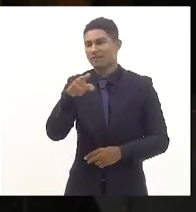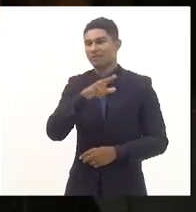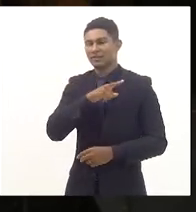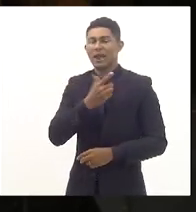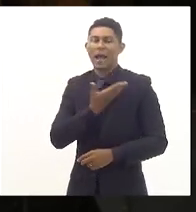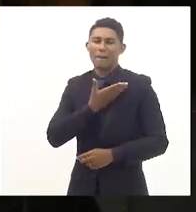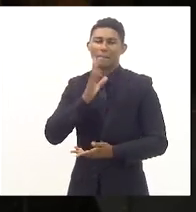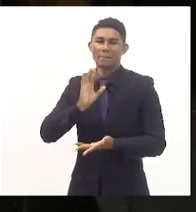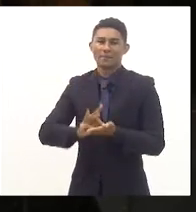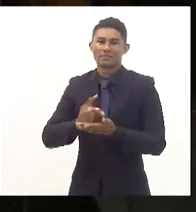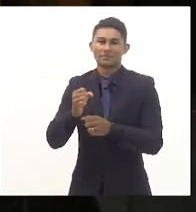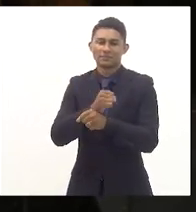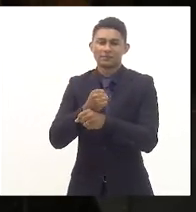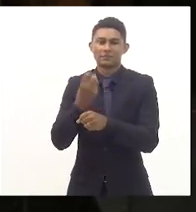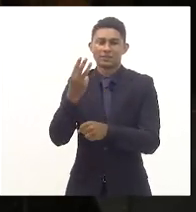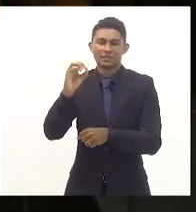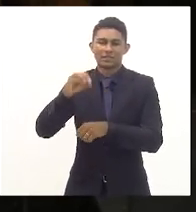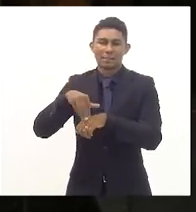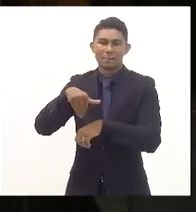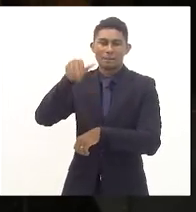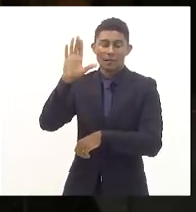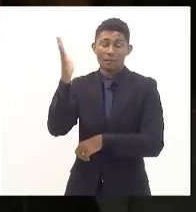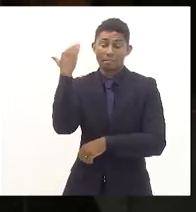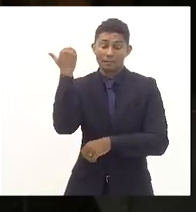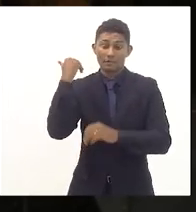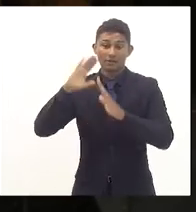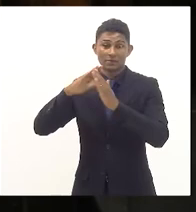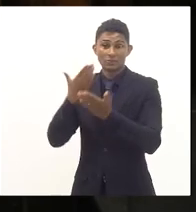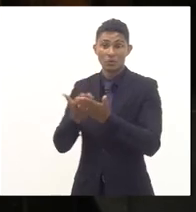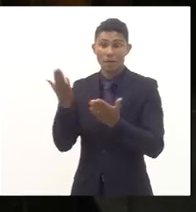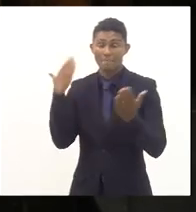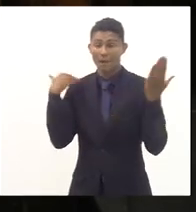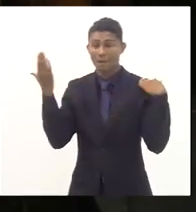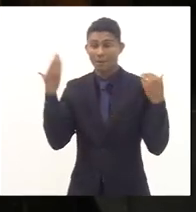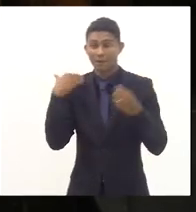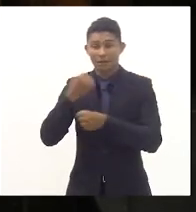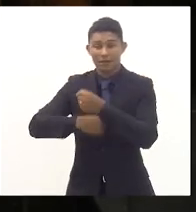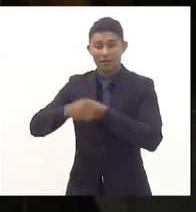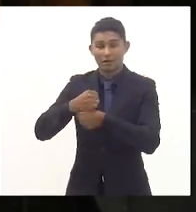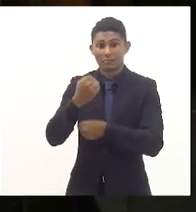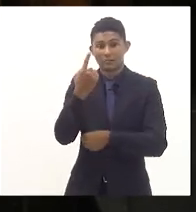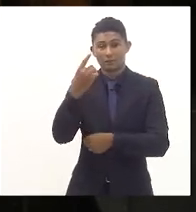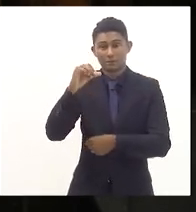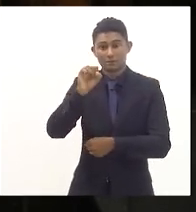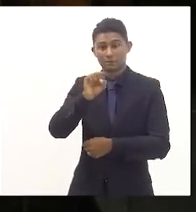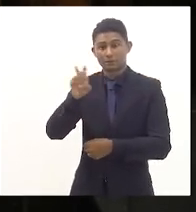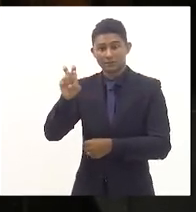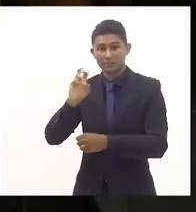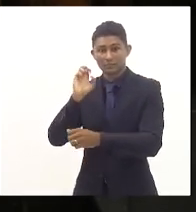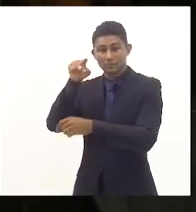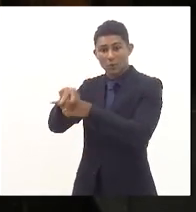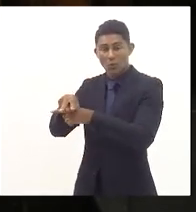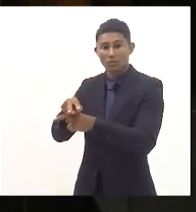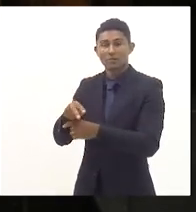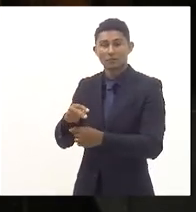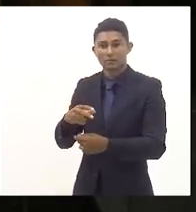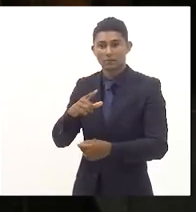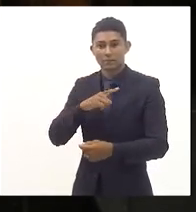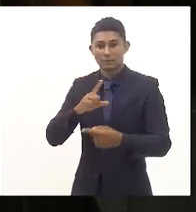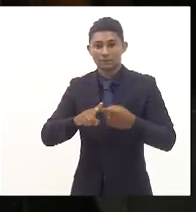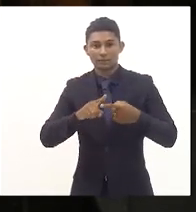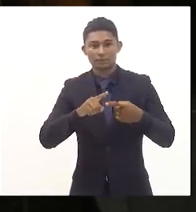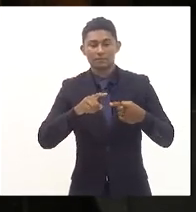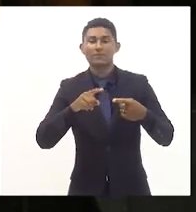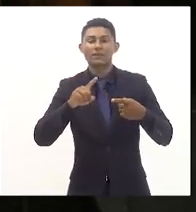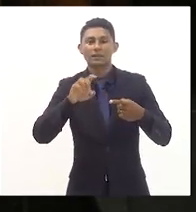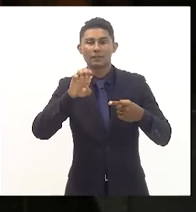mais de 30 anos que entraram no colégio naval em 1985 comigo aqui eu agradeço ao estrela